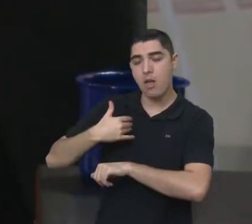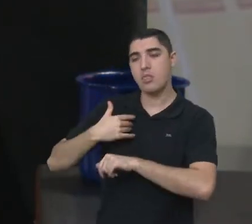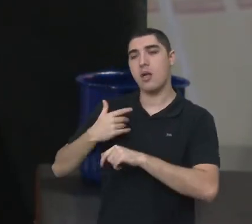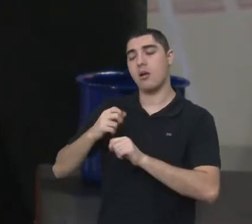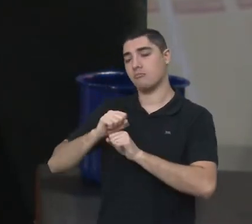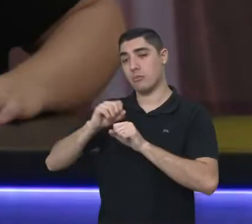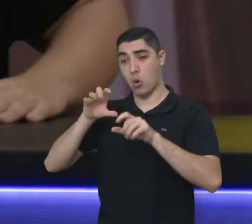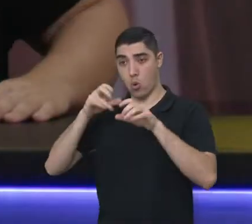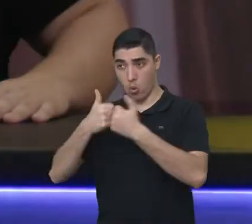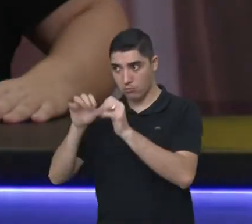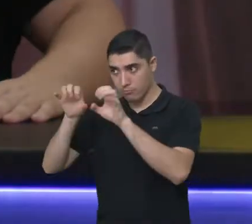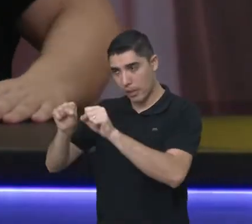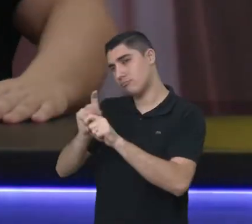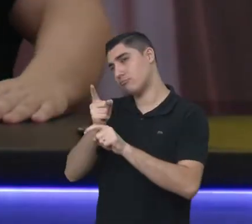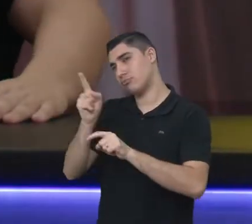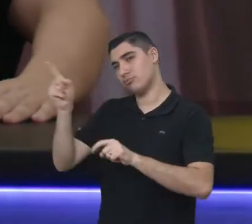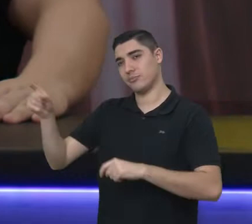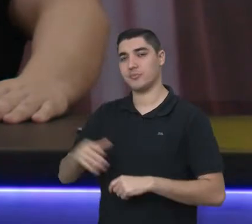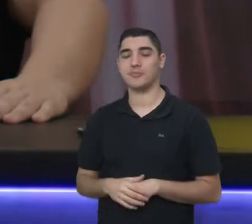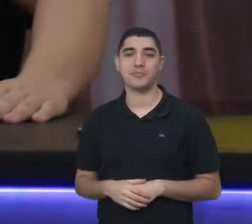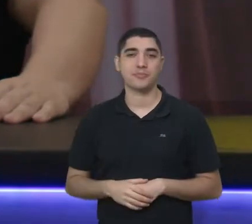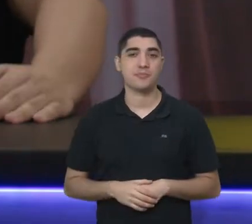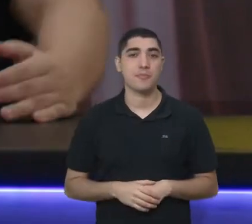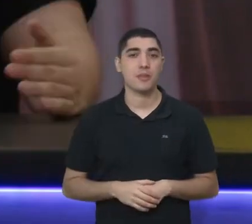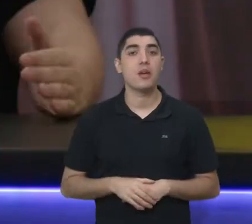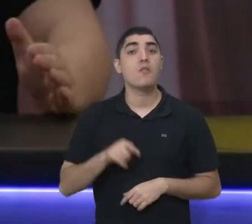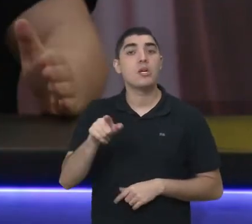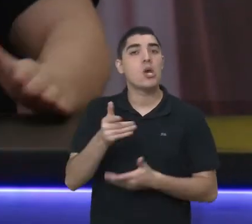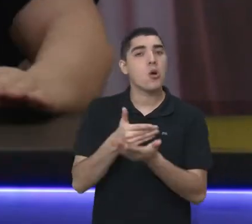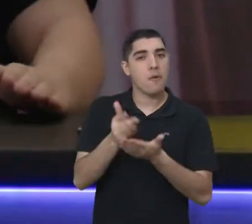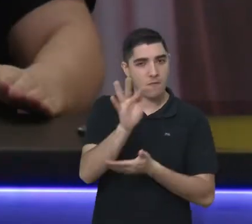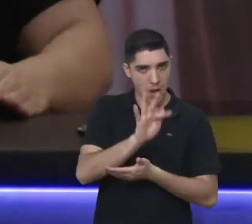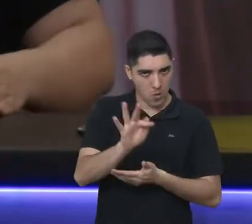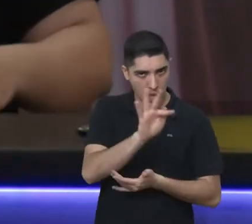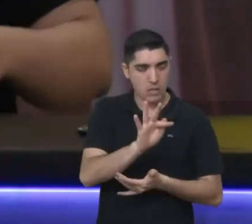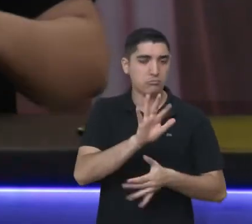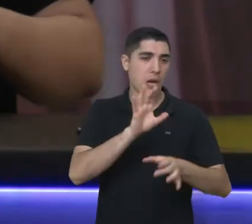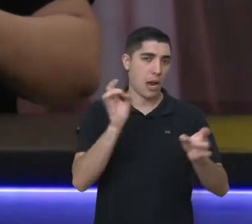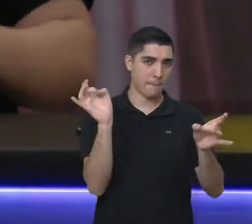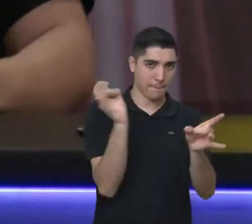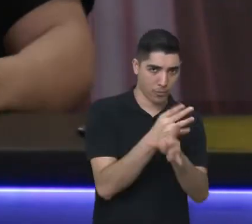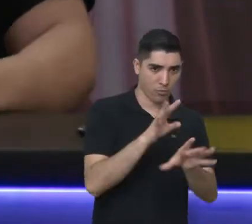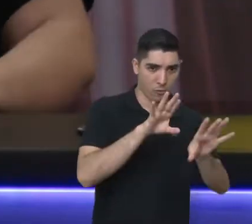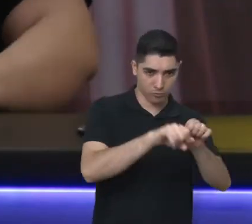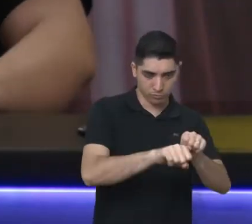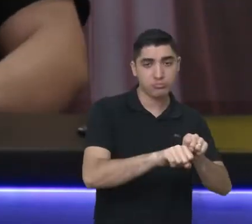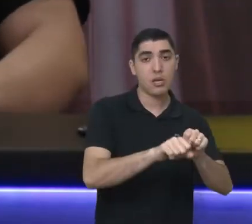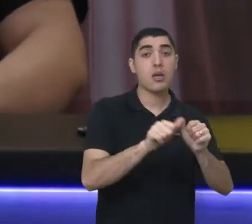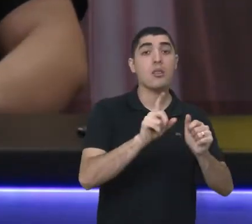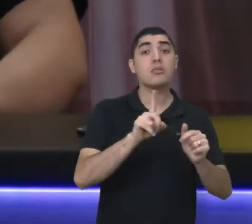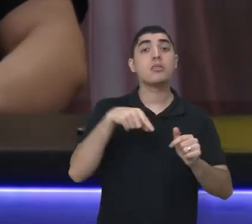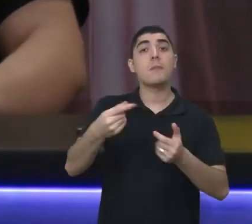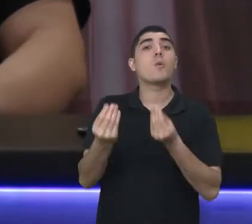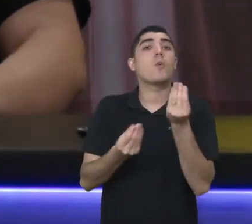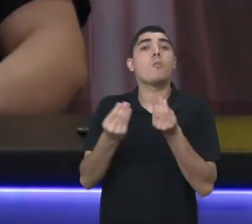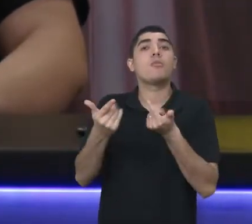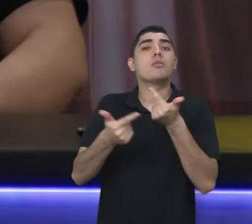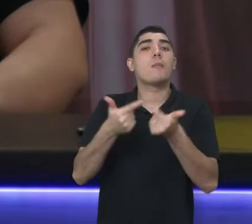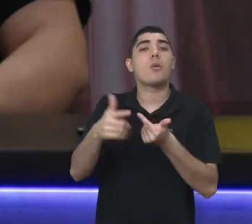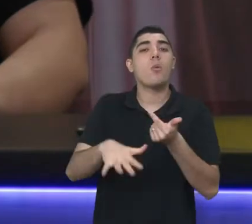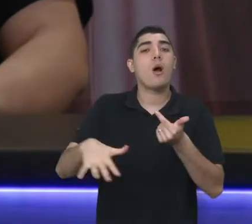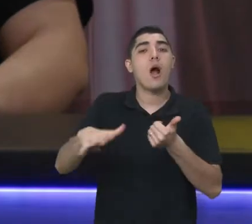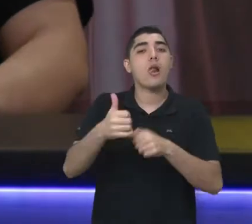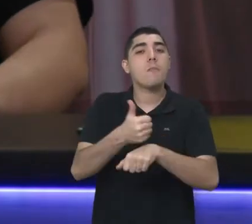o ônibus e ia. Fez a faculdade, você já começou com o seu negócio, você foi trabalhar em uma empresa, como é que rolou esse esquema de